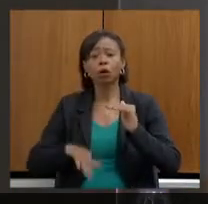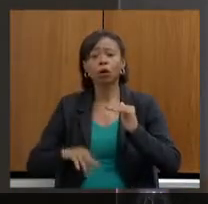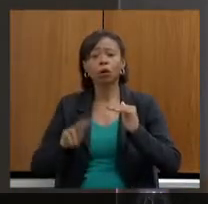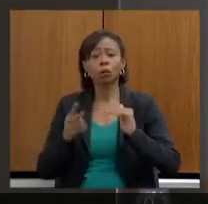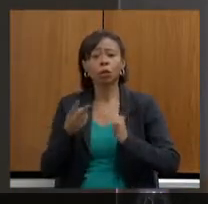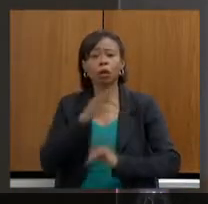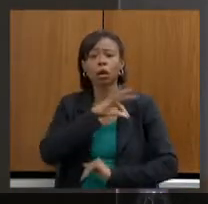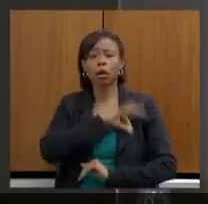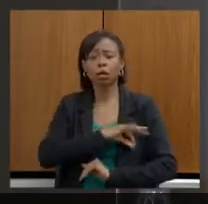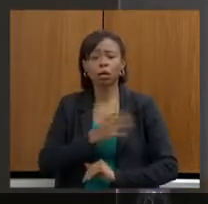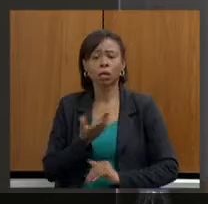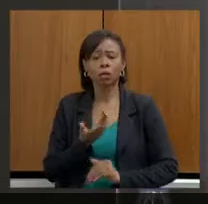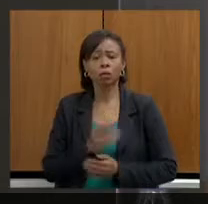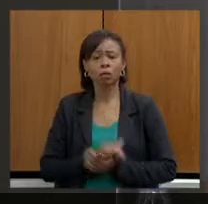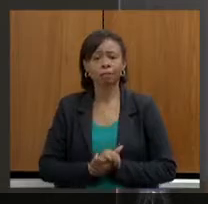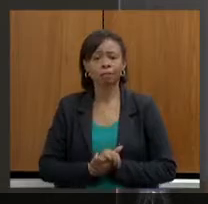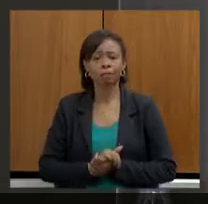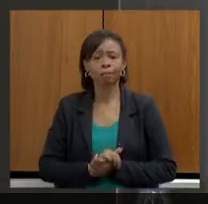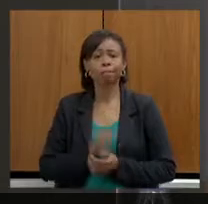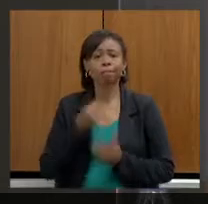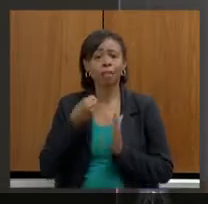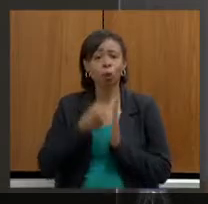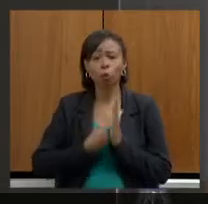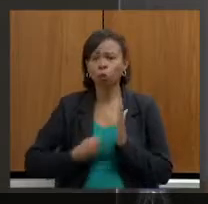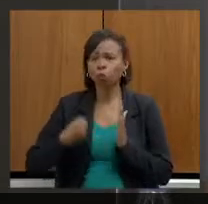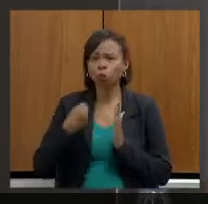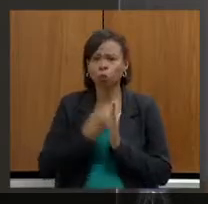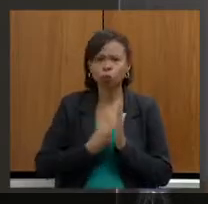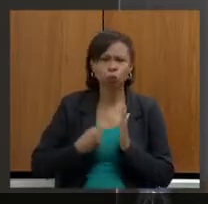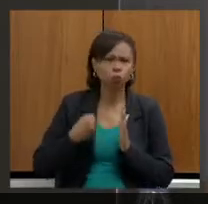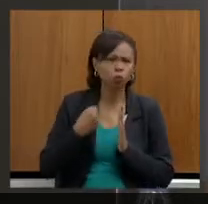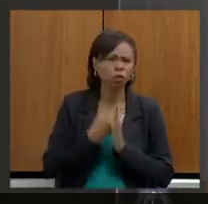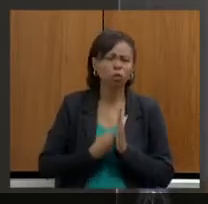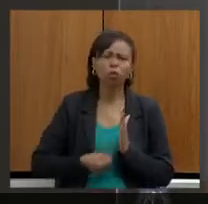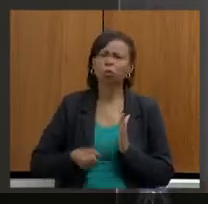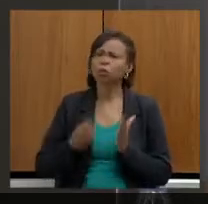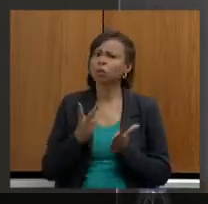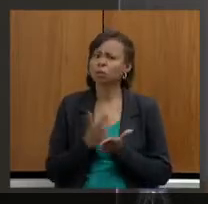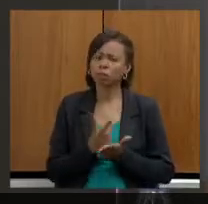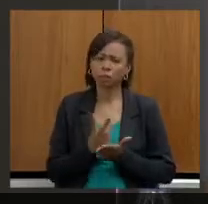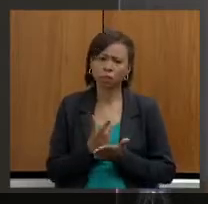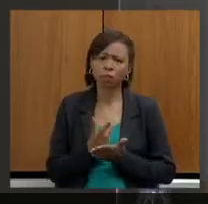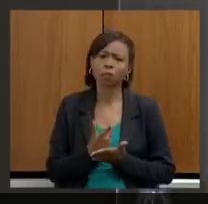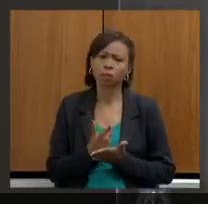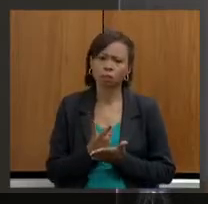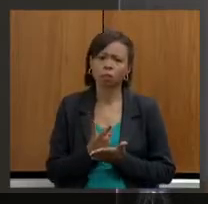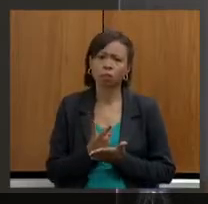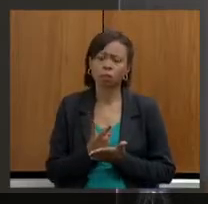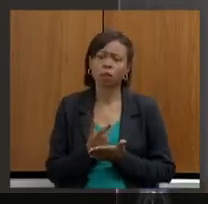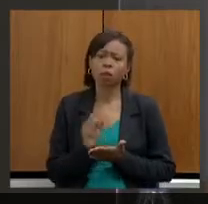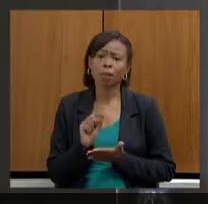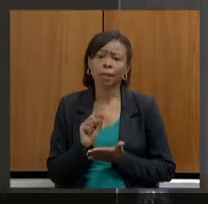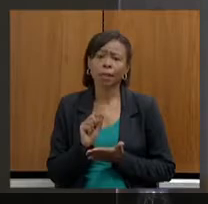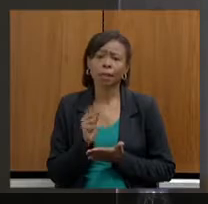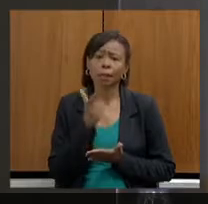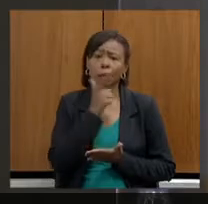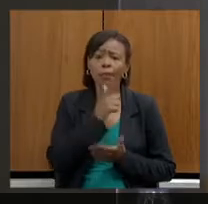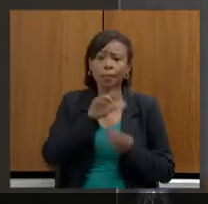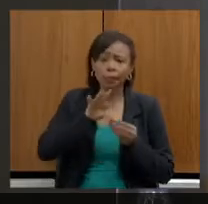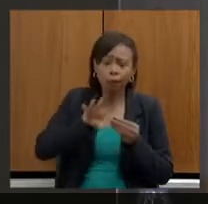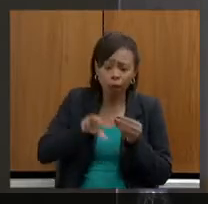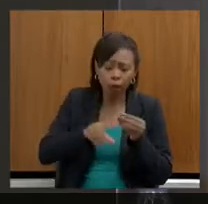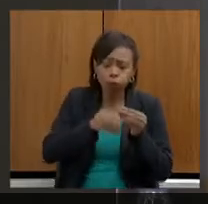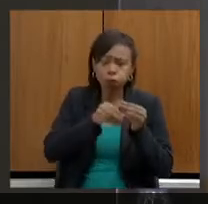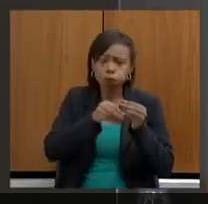2000 e é uma luta deputados para conseguir em corpo